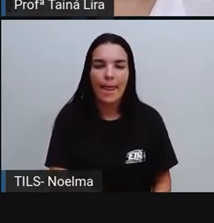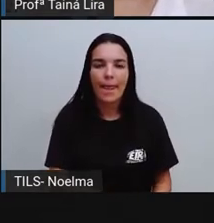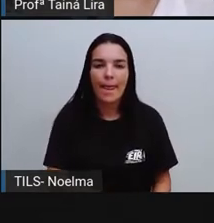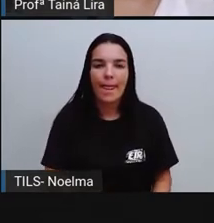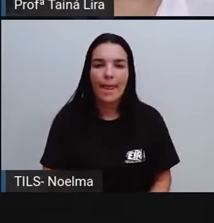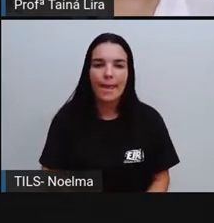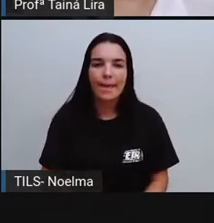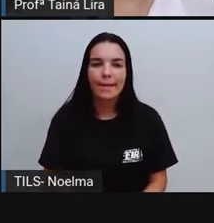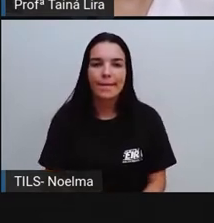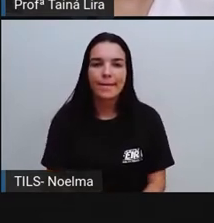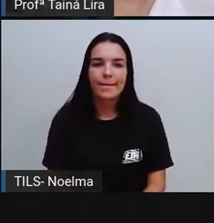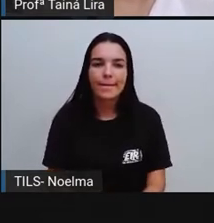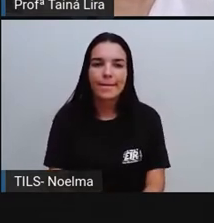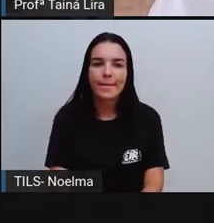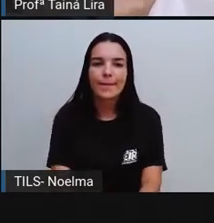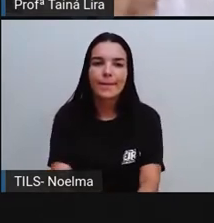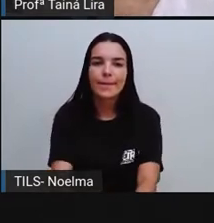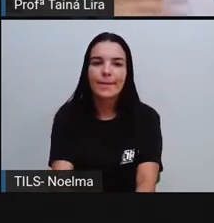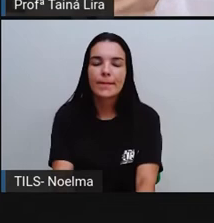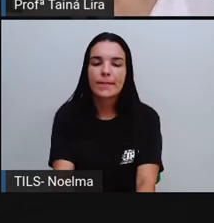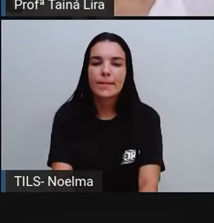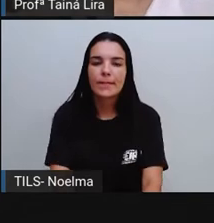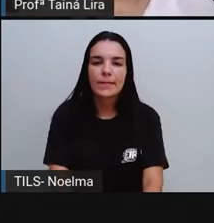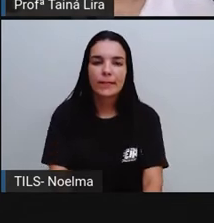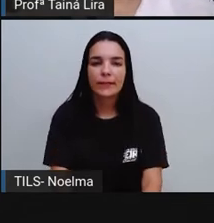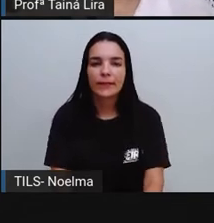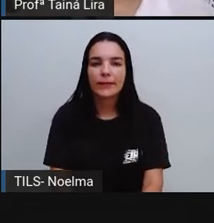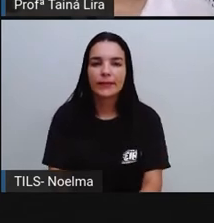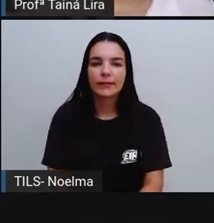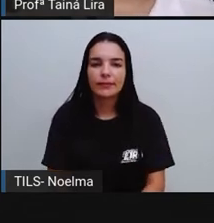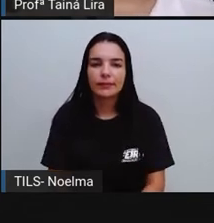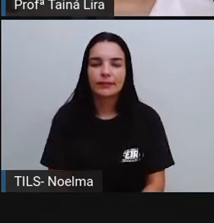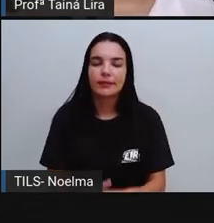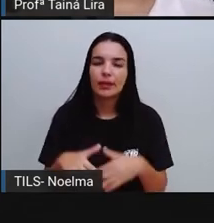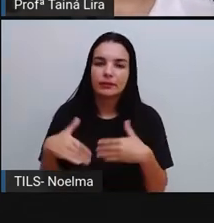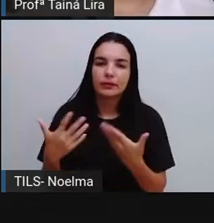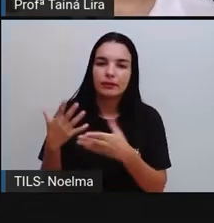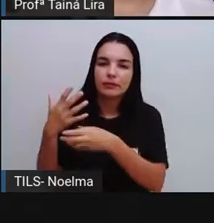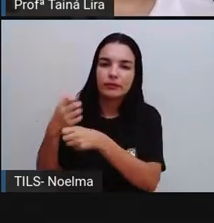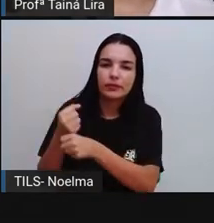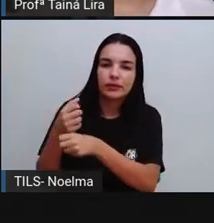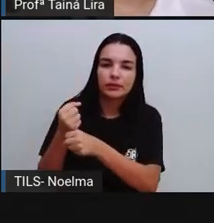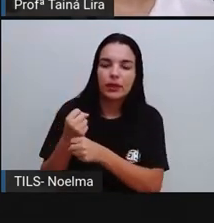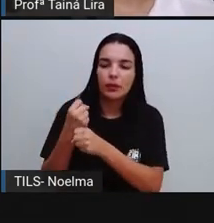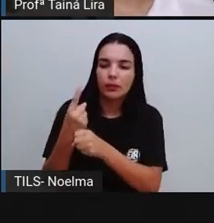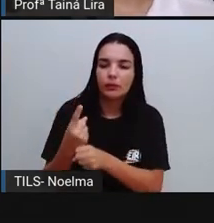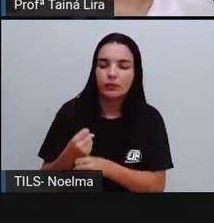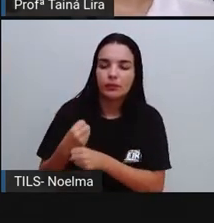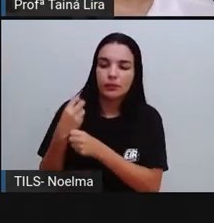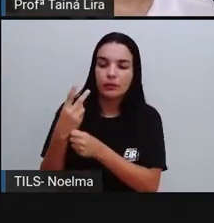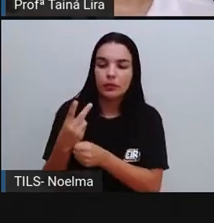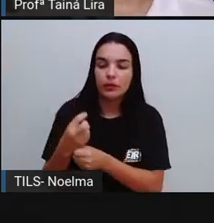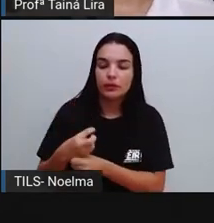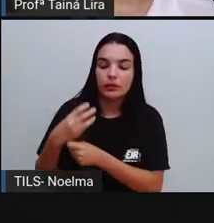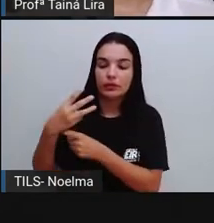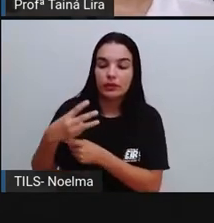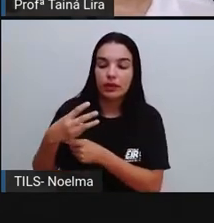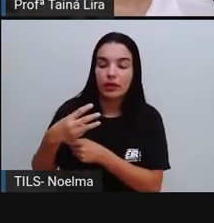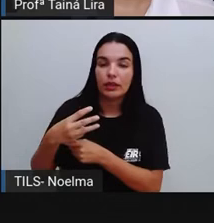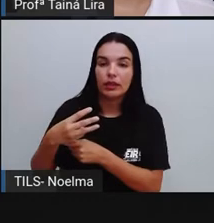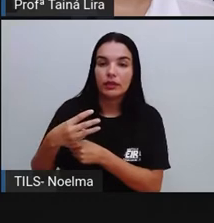são 2 sons produzidos por outro aluno. E aí a gente conta de 1 em 1, ó. 1,